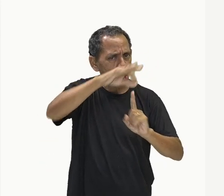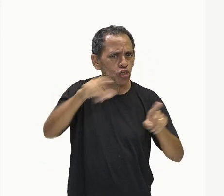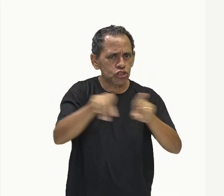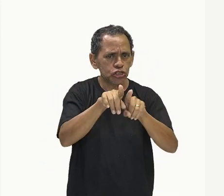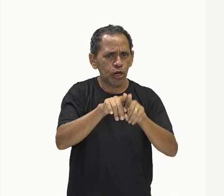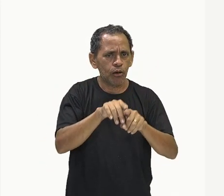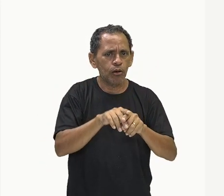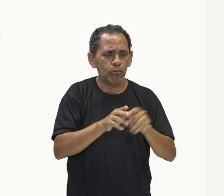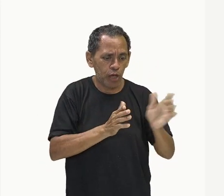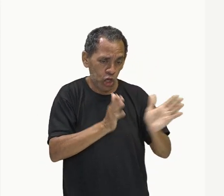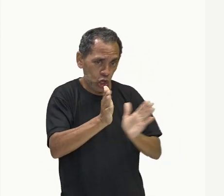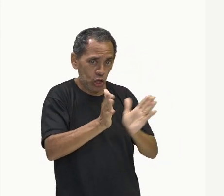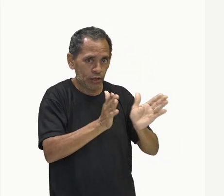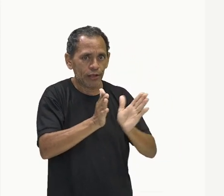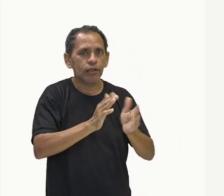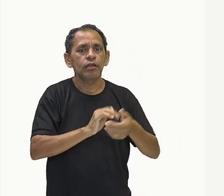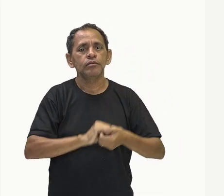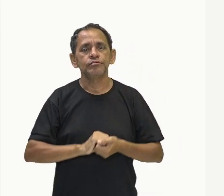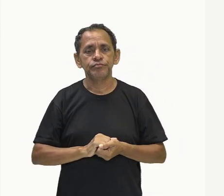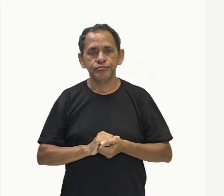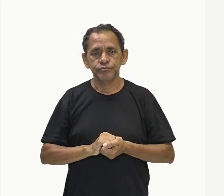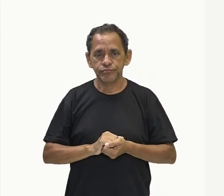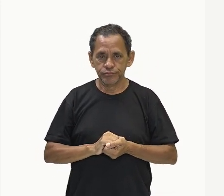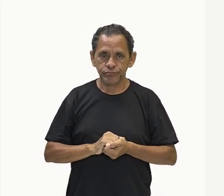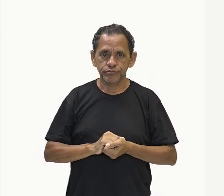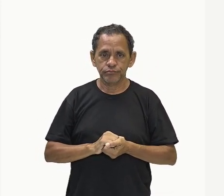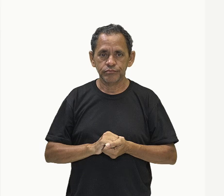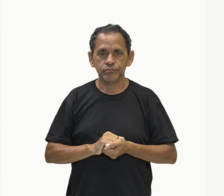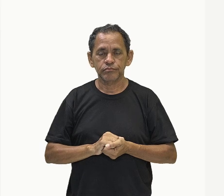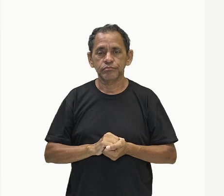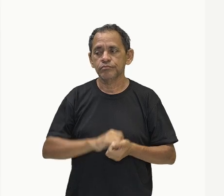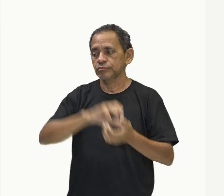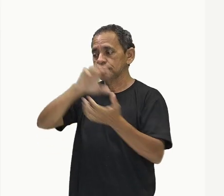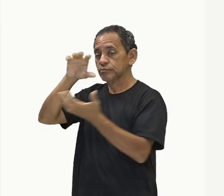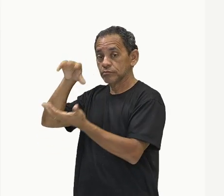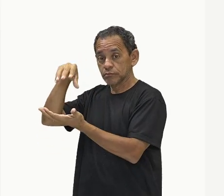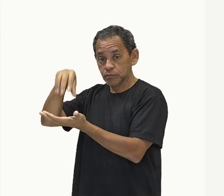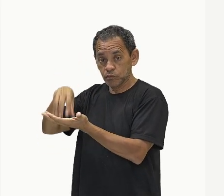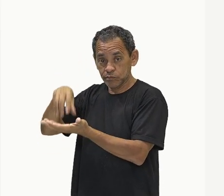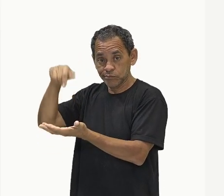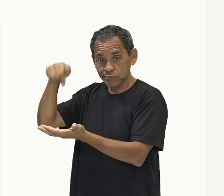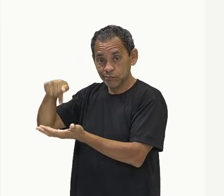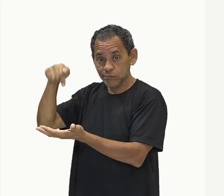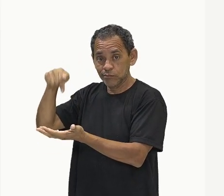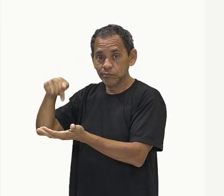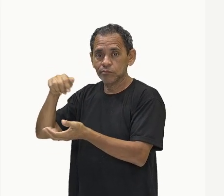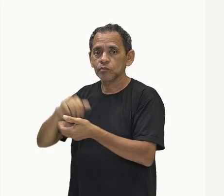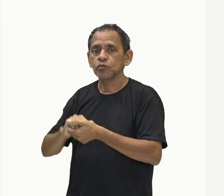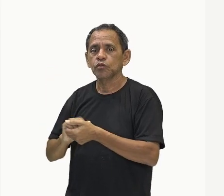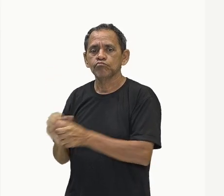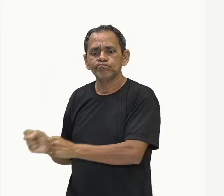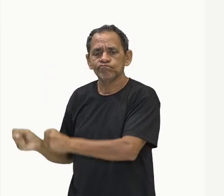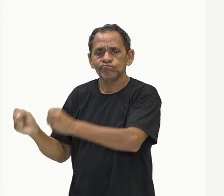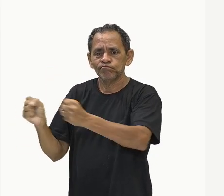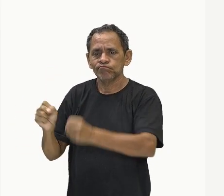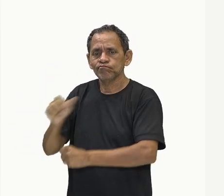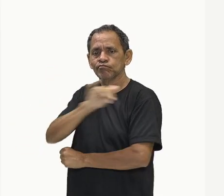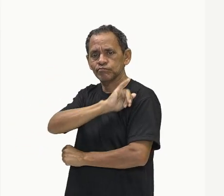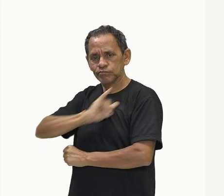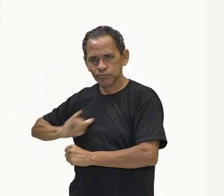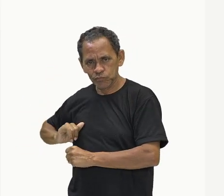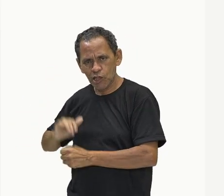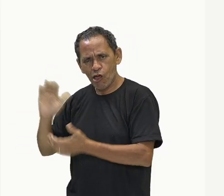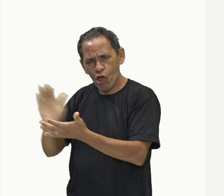temporal. Gente, já os bizantinos, pelo grande fortalecimento do próprio império ali, das